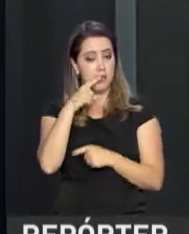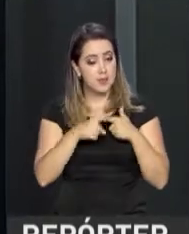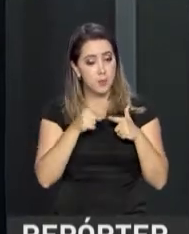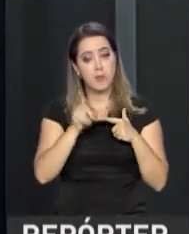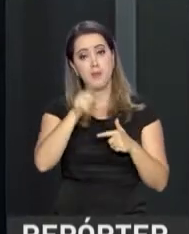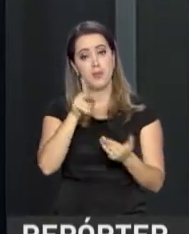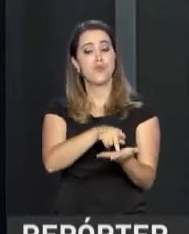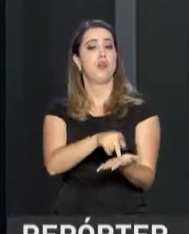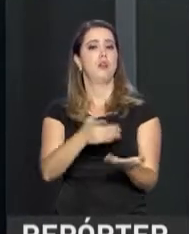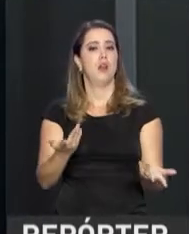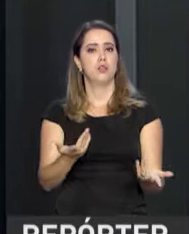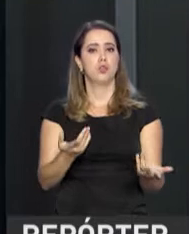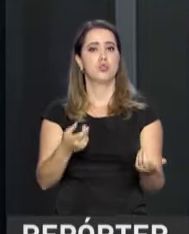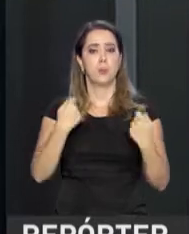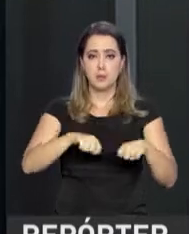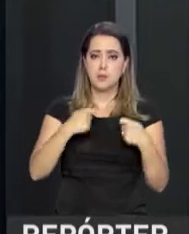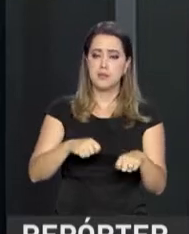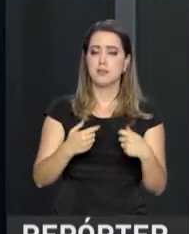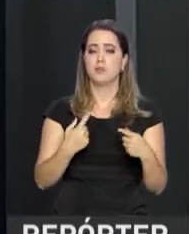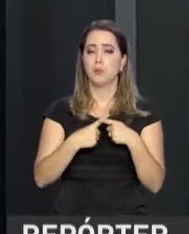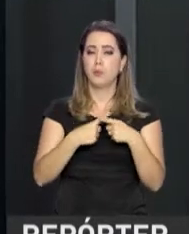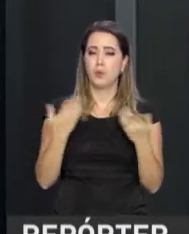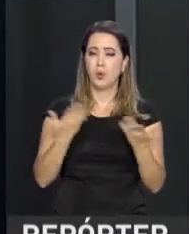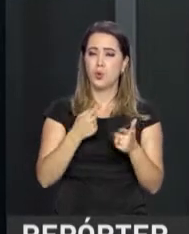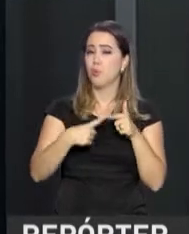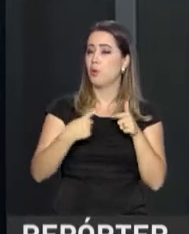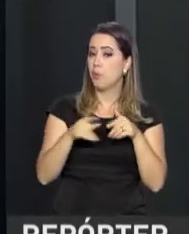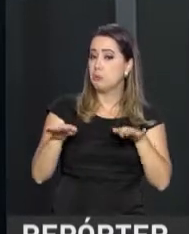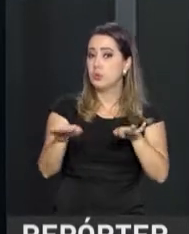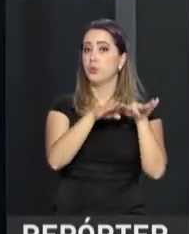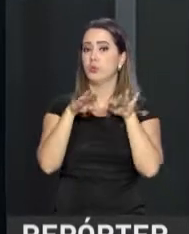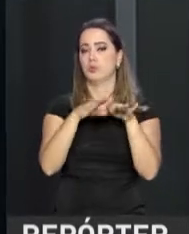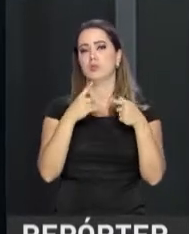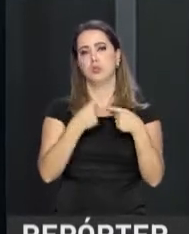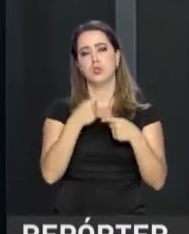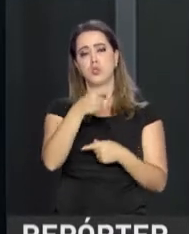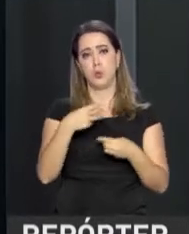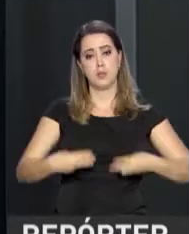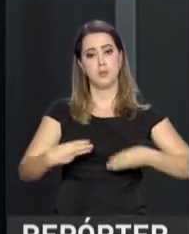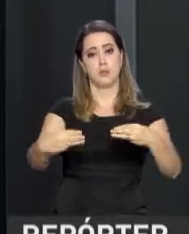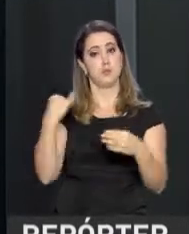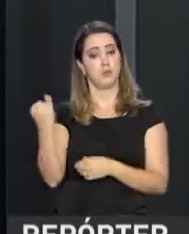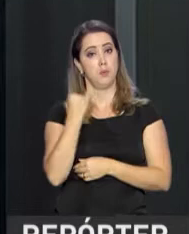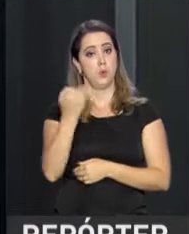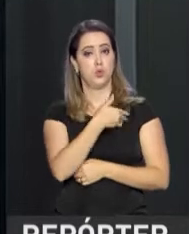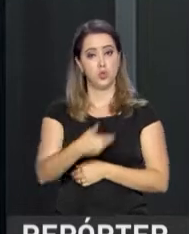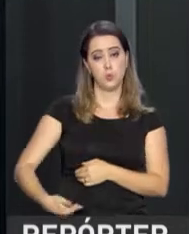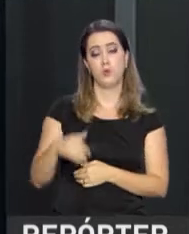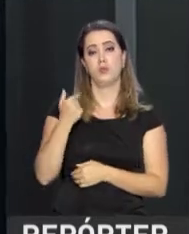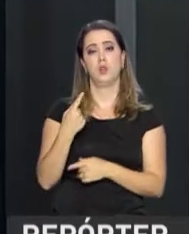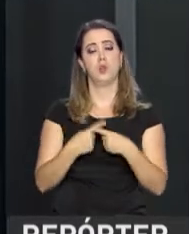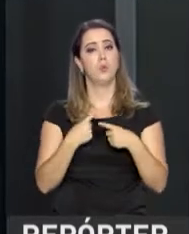coloca como a questão democrática e é esse o ministério a ministério de estado e essa questão é